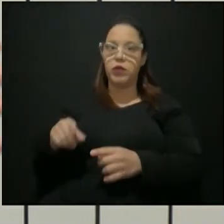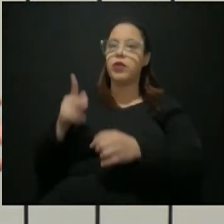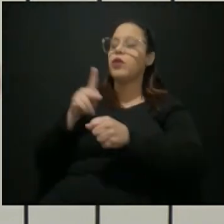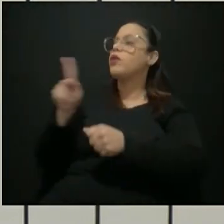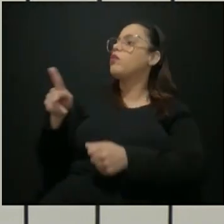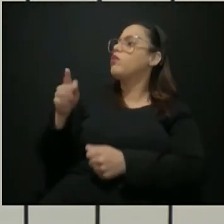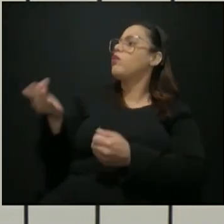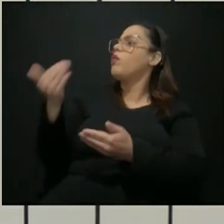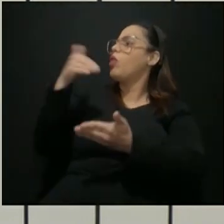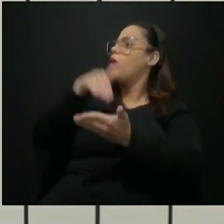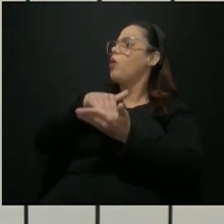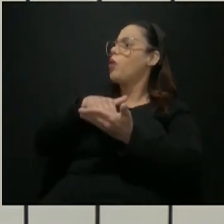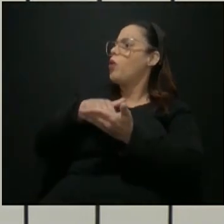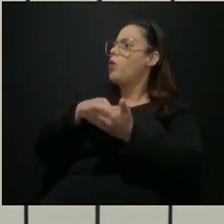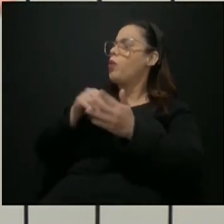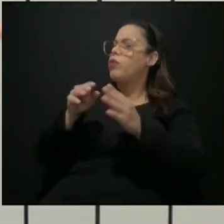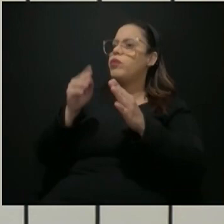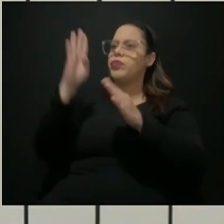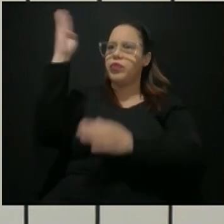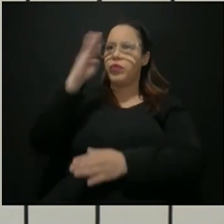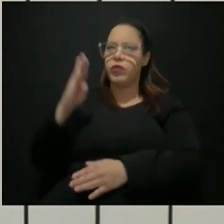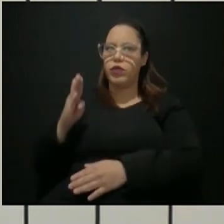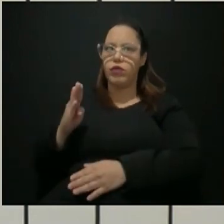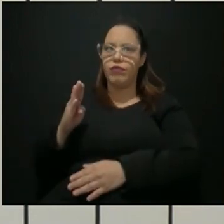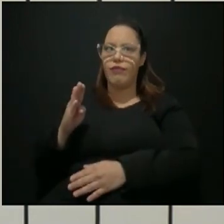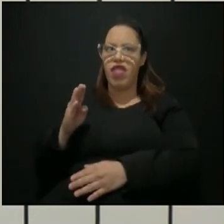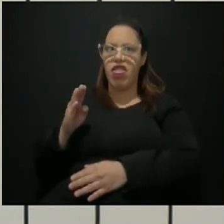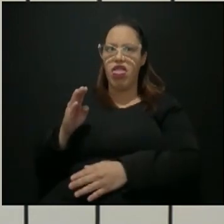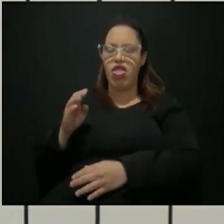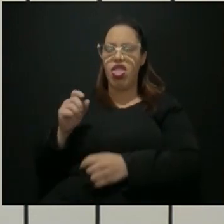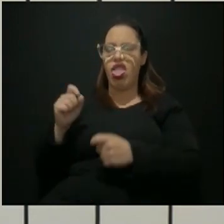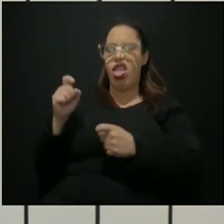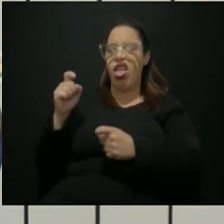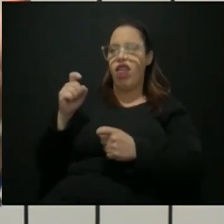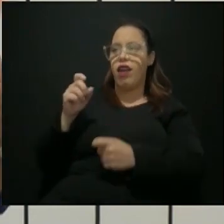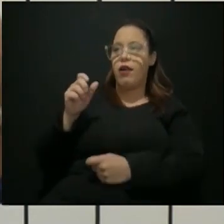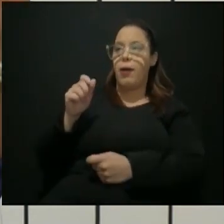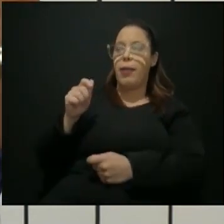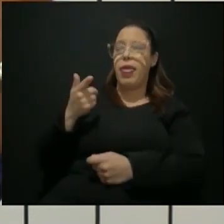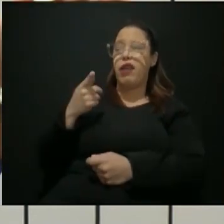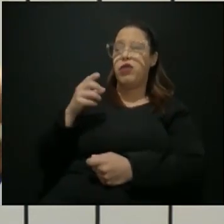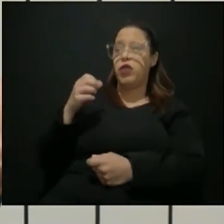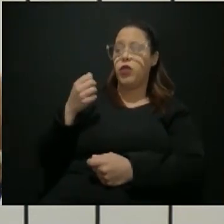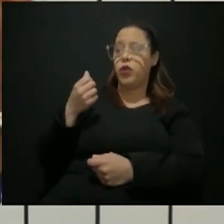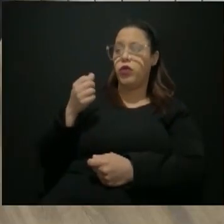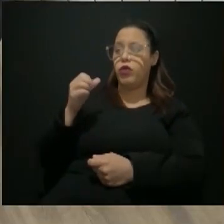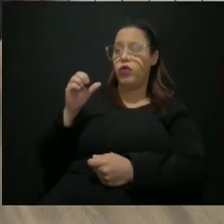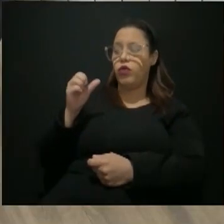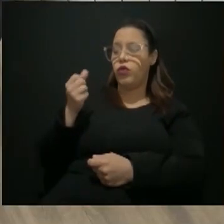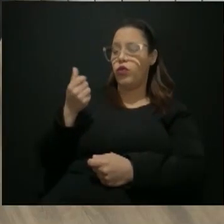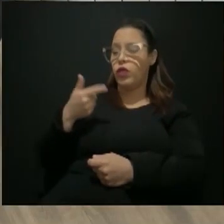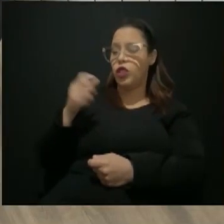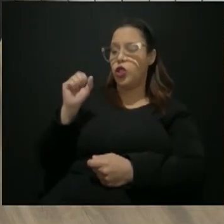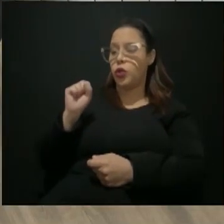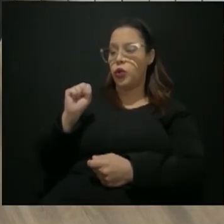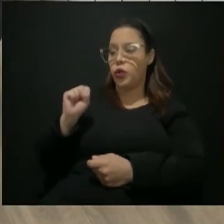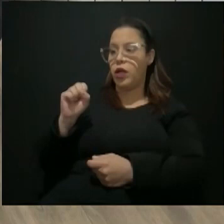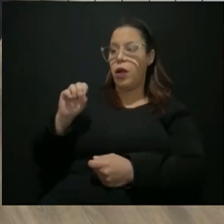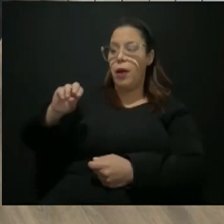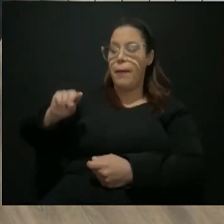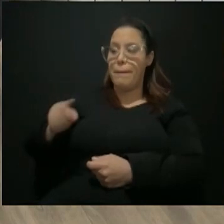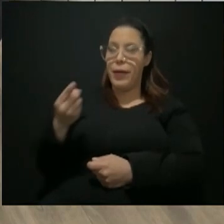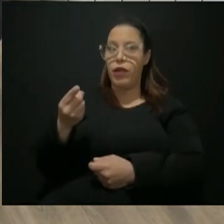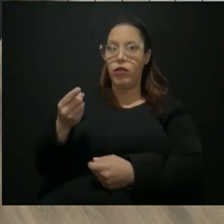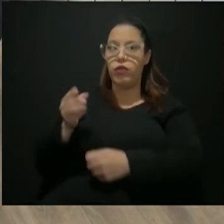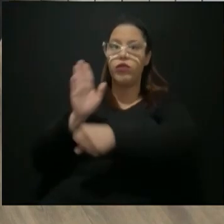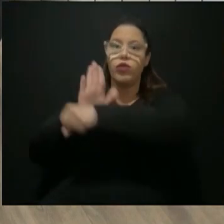manchete: o Brasil tem déficit de 28 mil geriatras. Né? O geriatra é aquele médico profissional que cuida dos idosos.